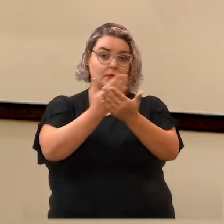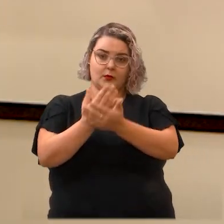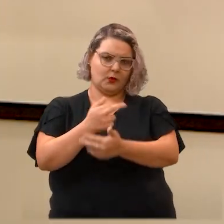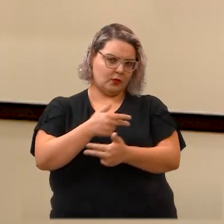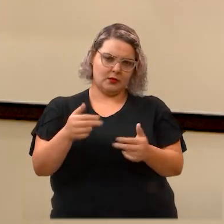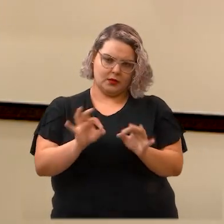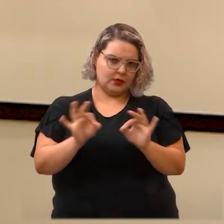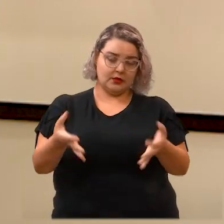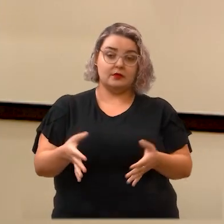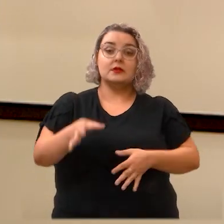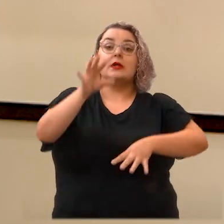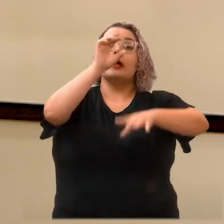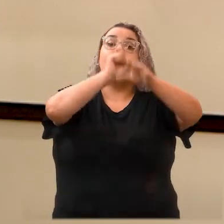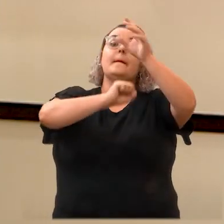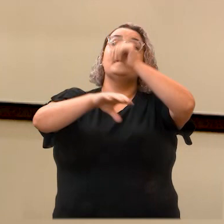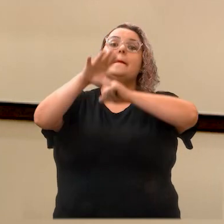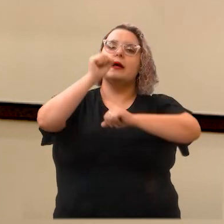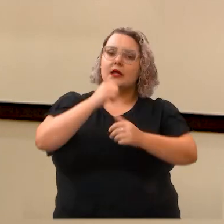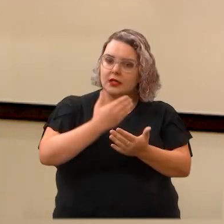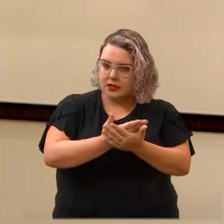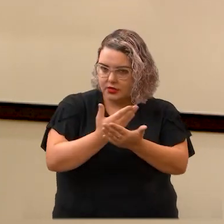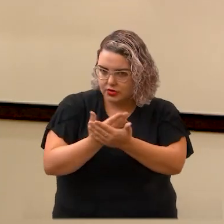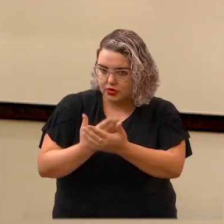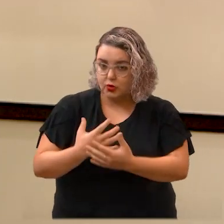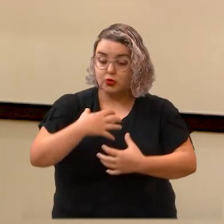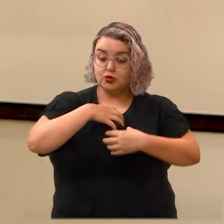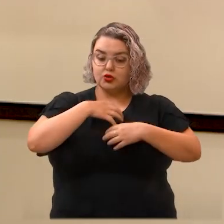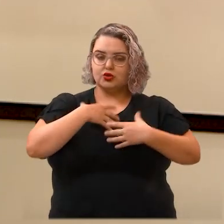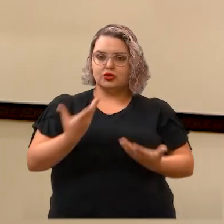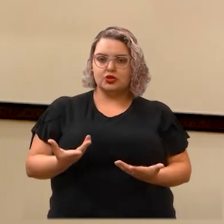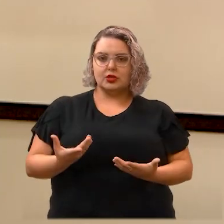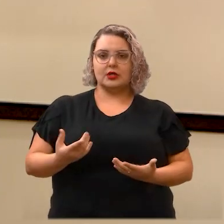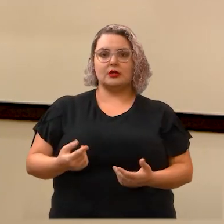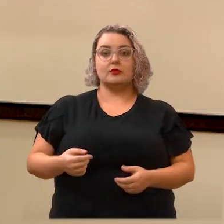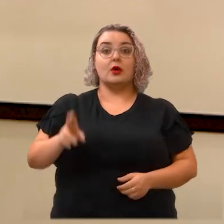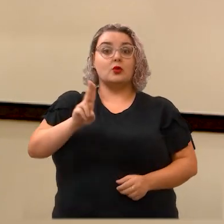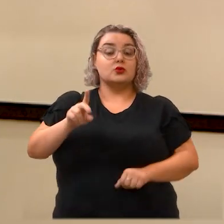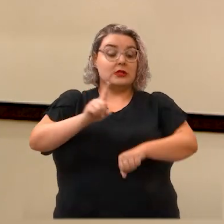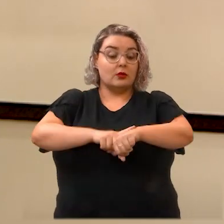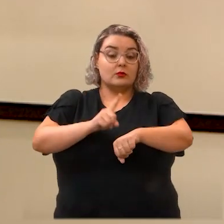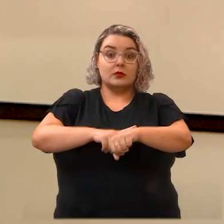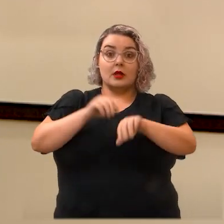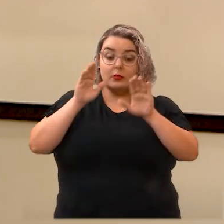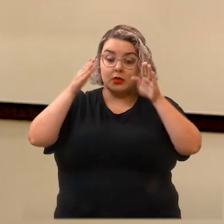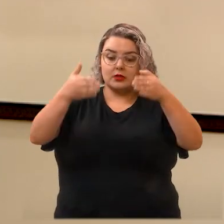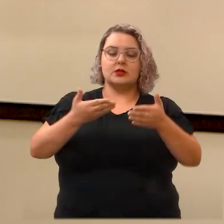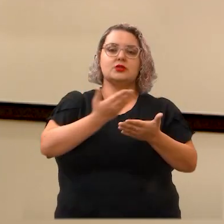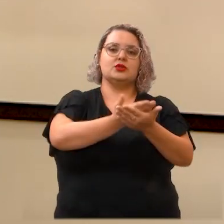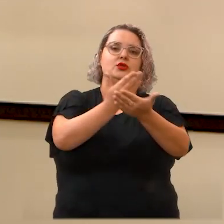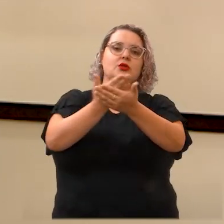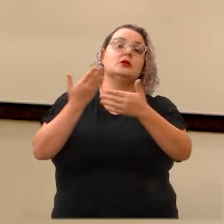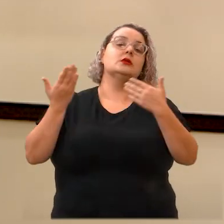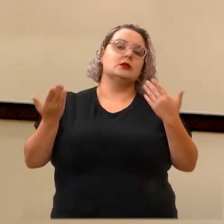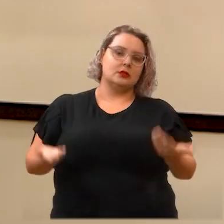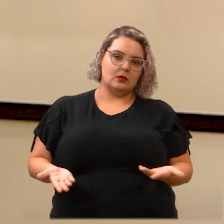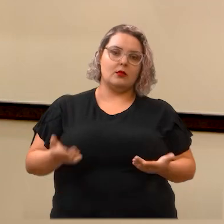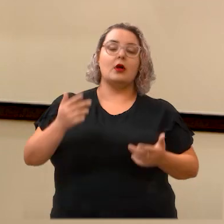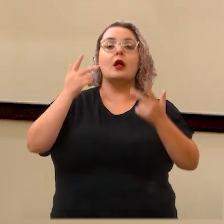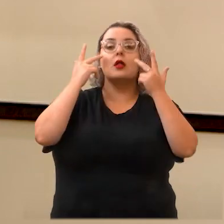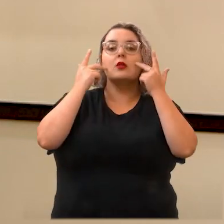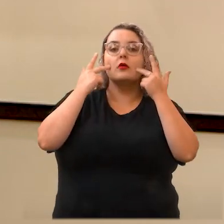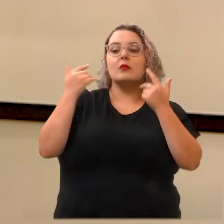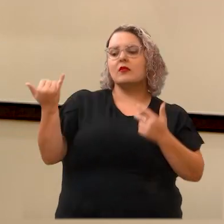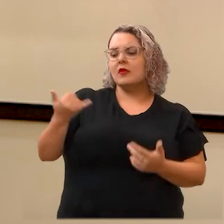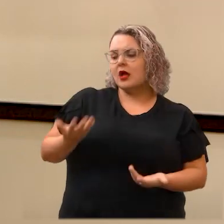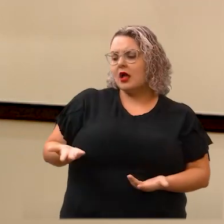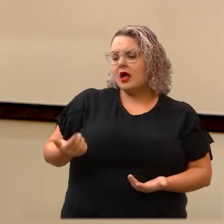não é uma coisa simples você aprende estudar você aprende a racionalizar o seu tempo a se dedicar os estudos então é muito